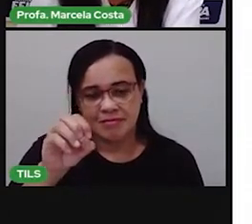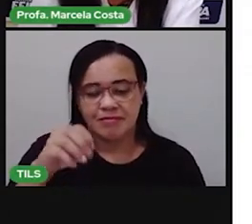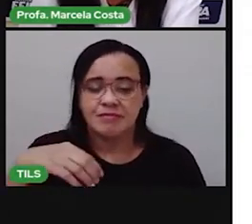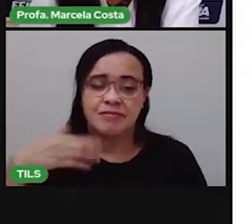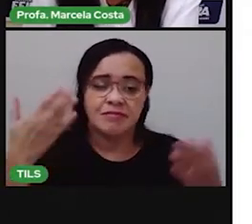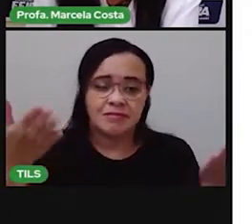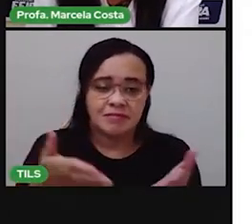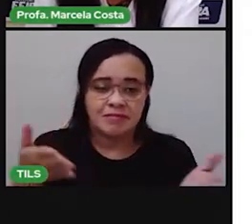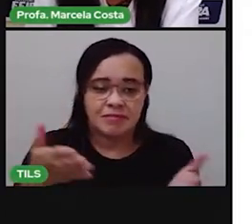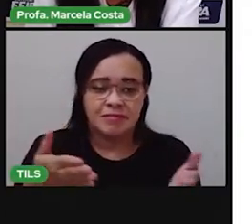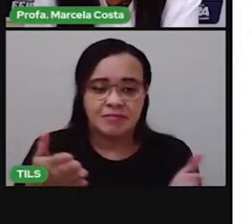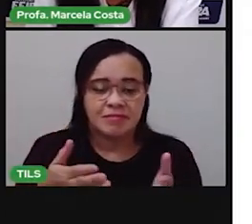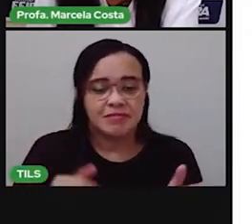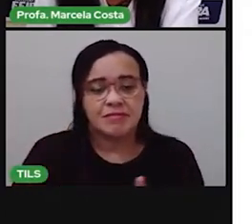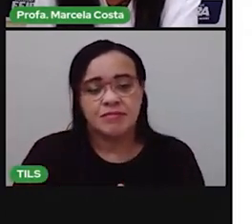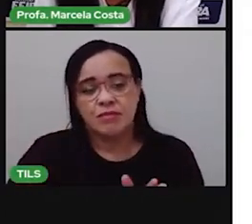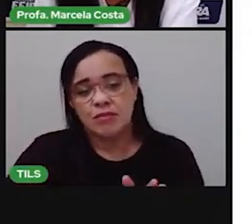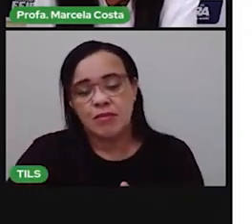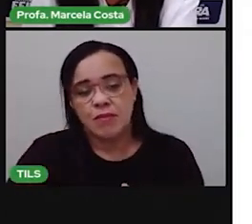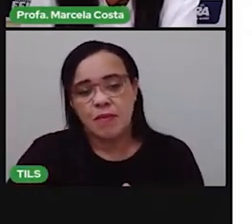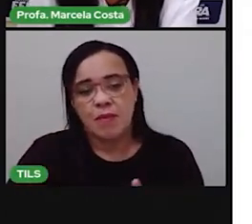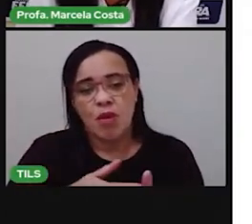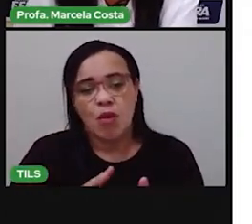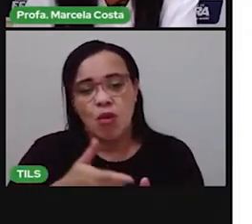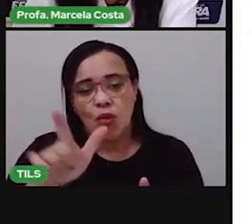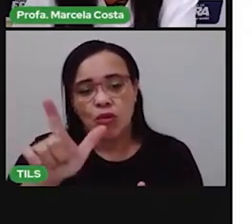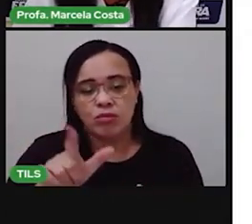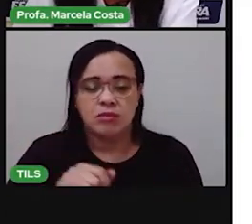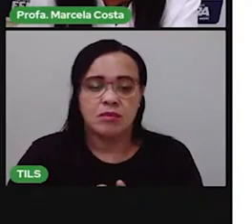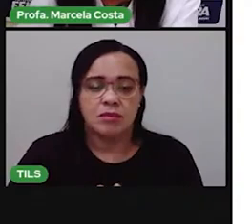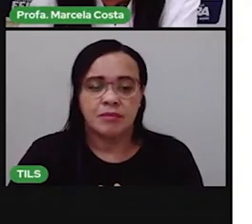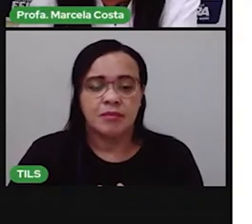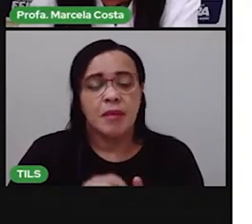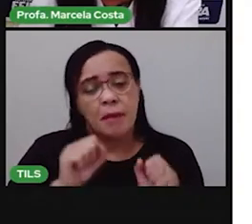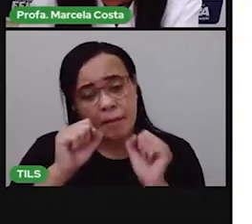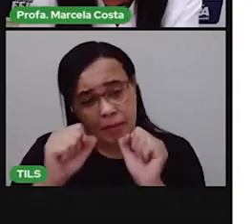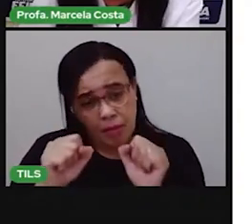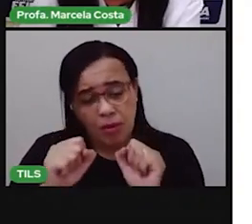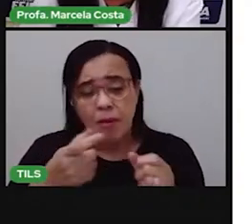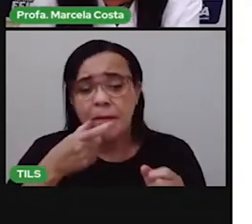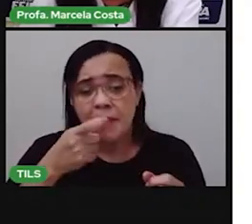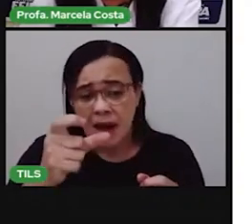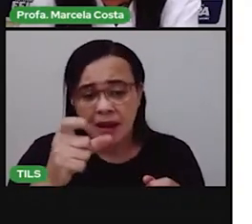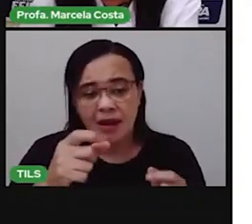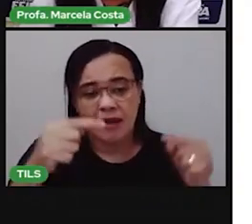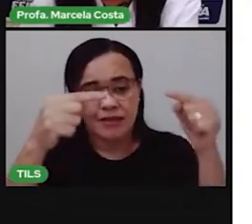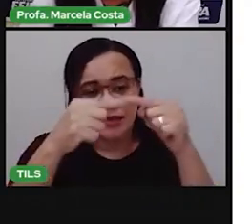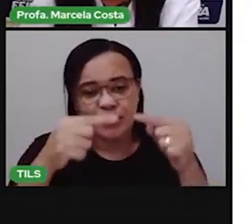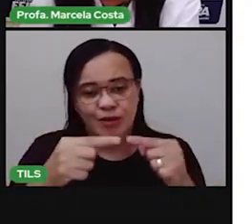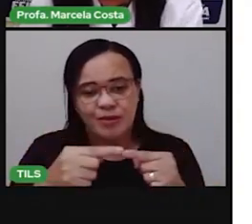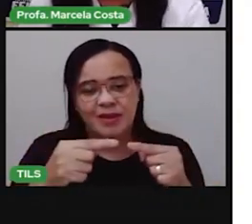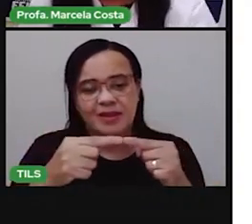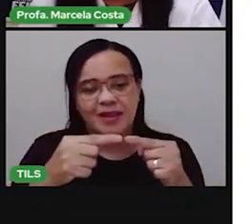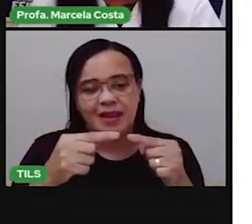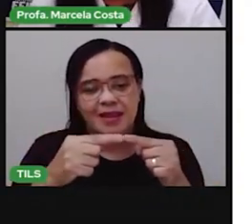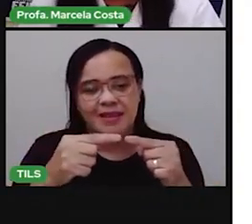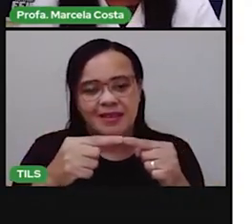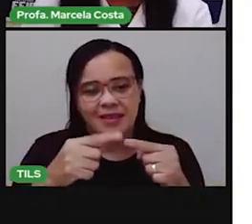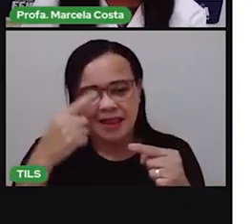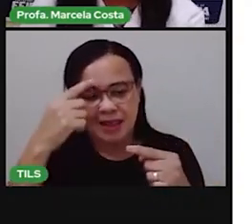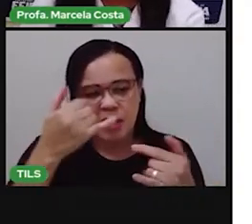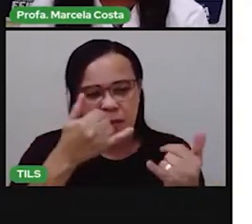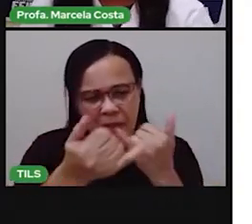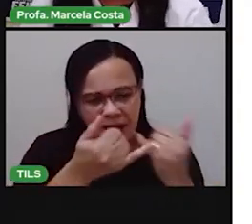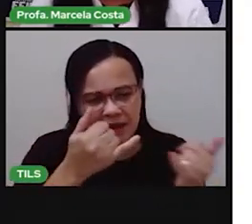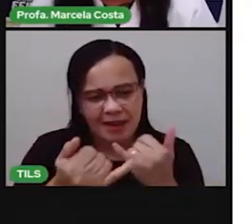Agora você tem uma outra opção: escrever uma palavra que rime com fogo. Diz aí, escreva